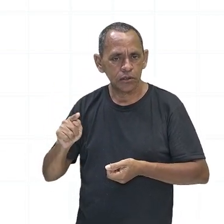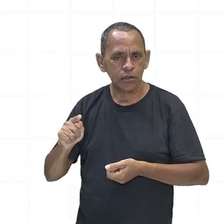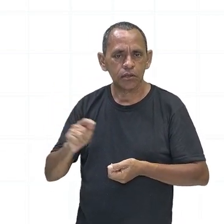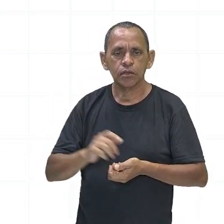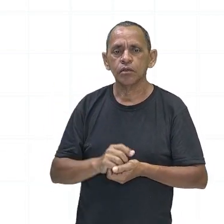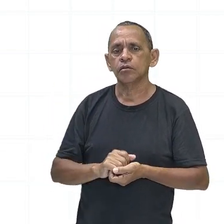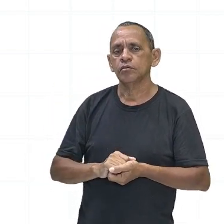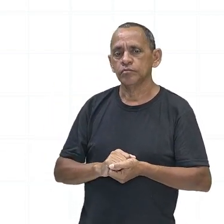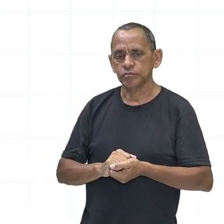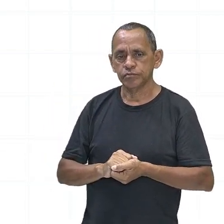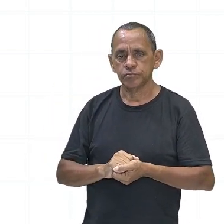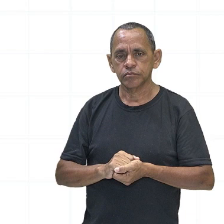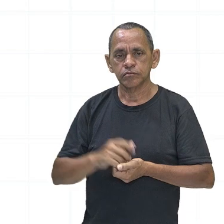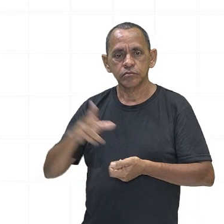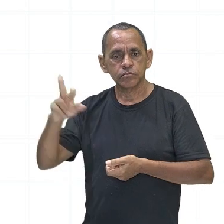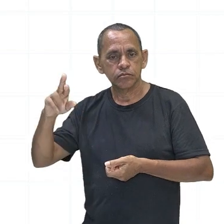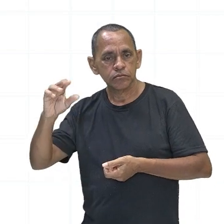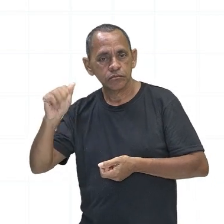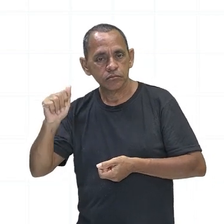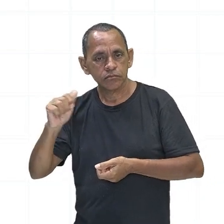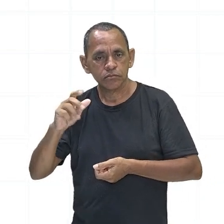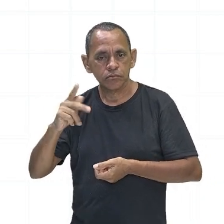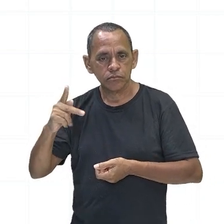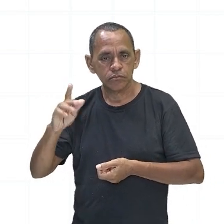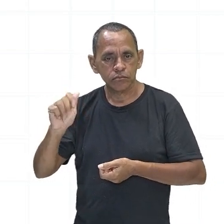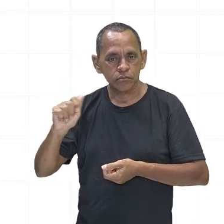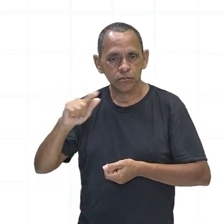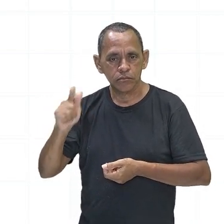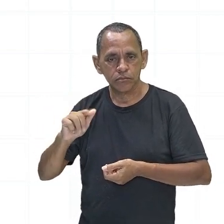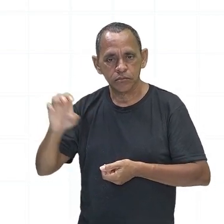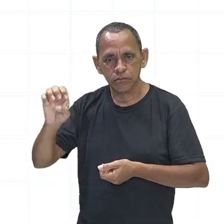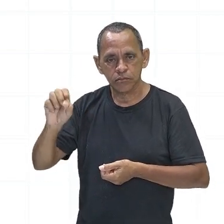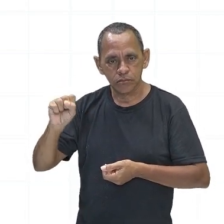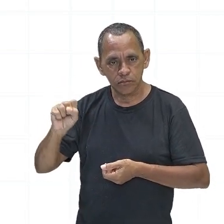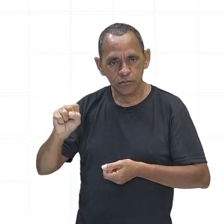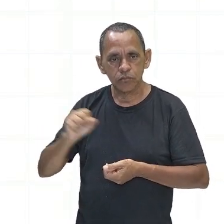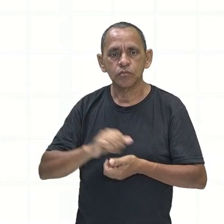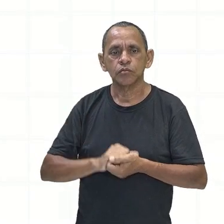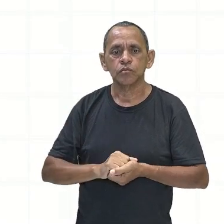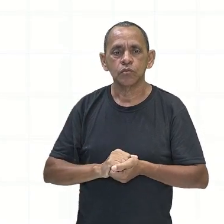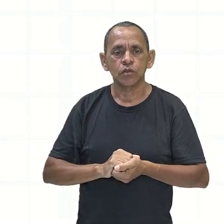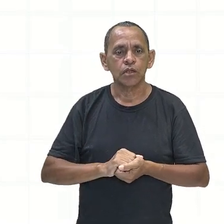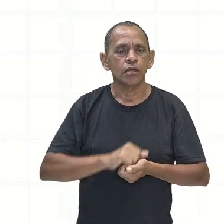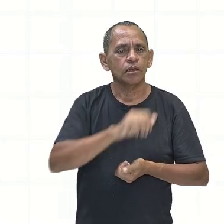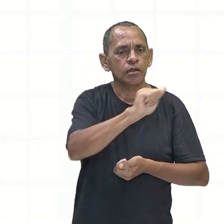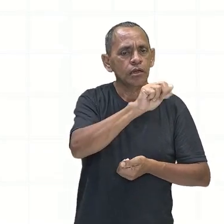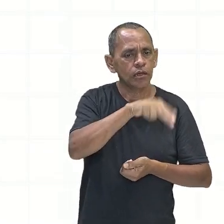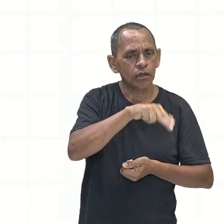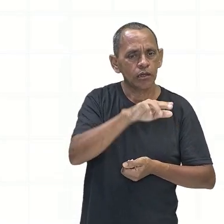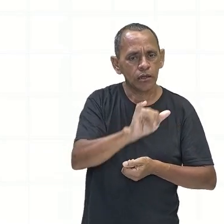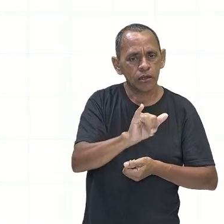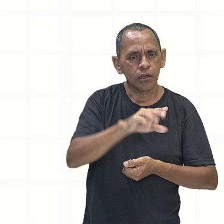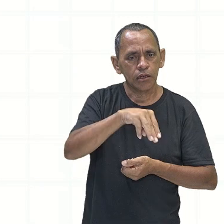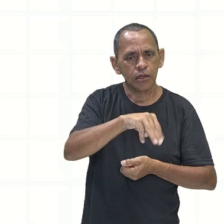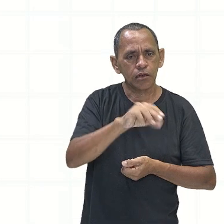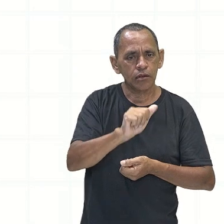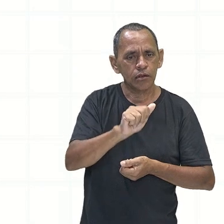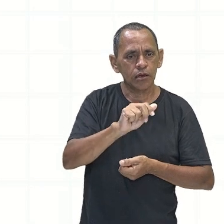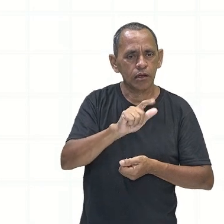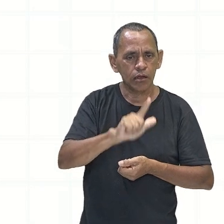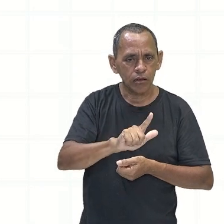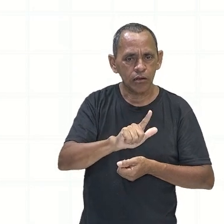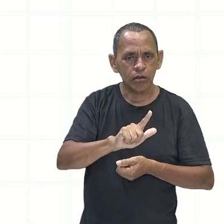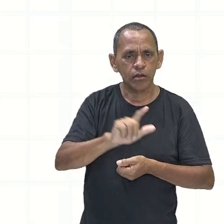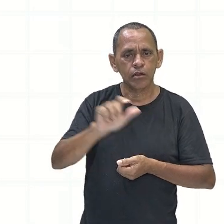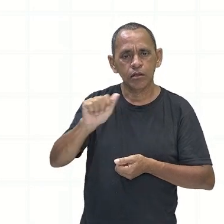aqui com ES. A palavra animal, animais, acrescenta